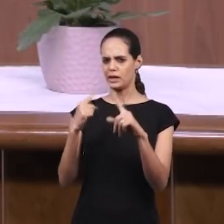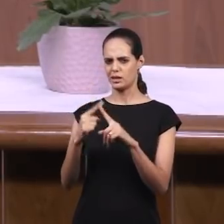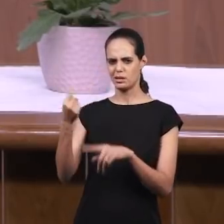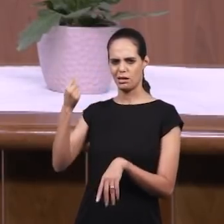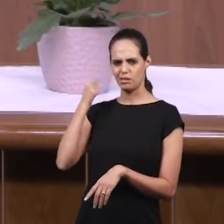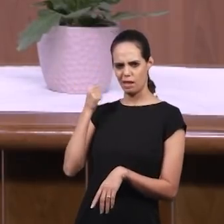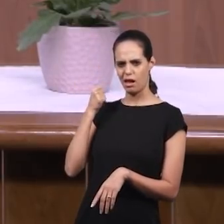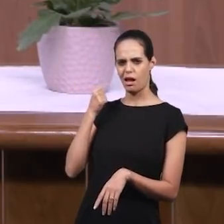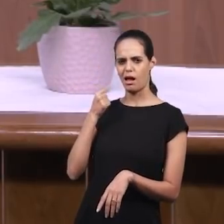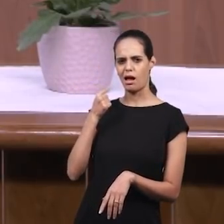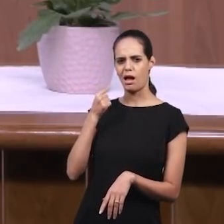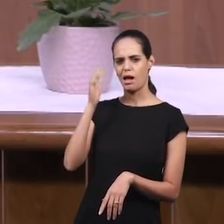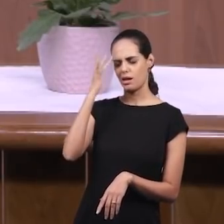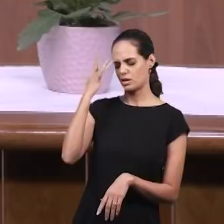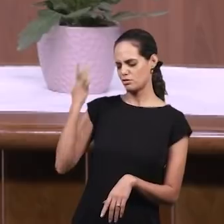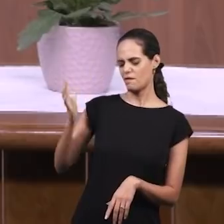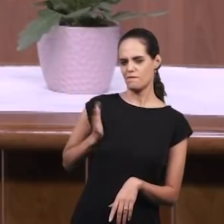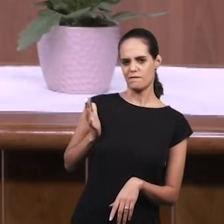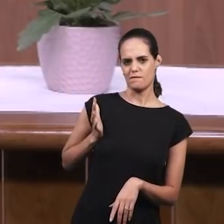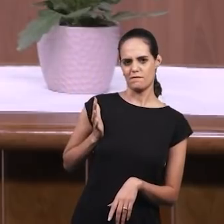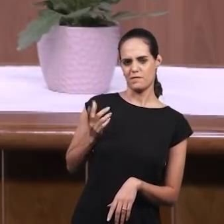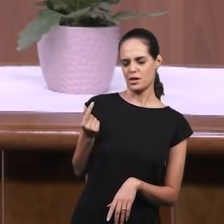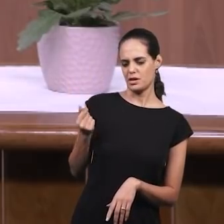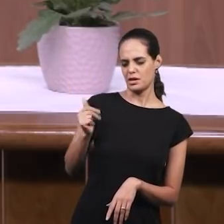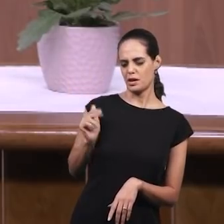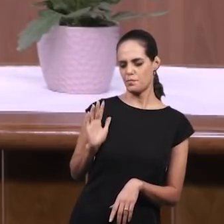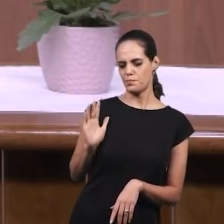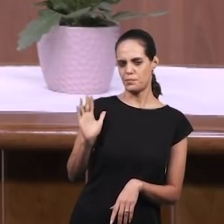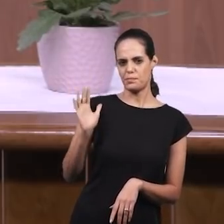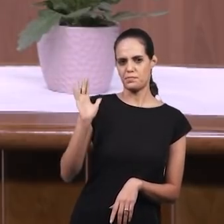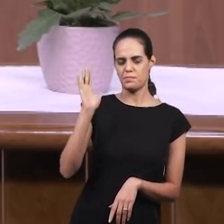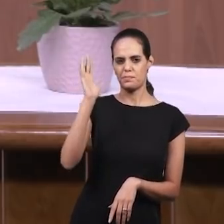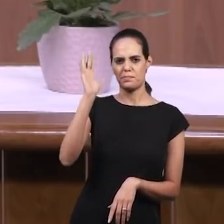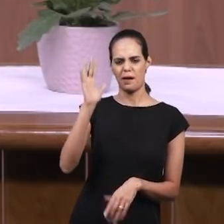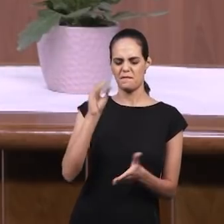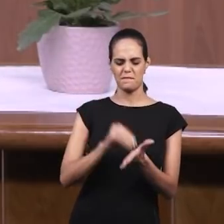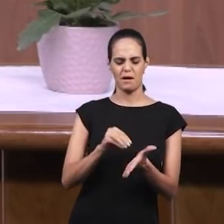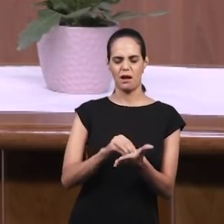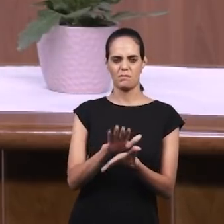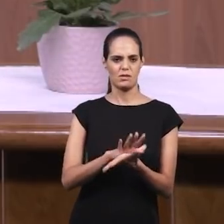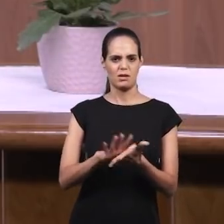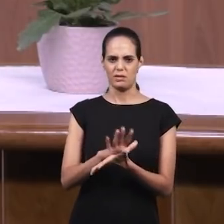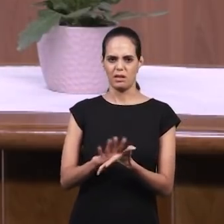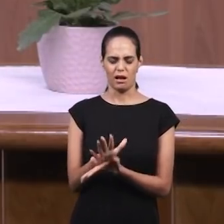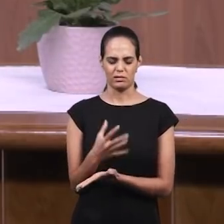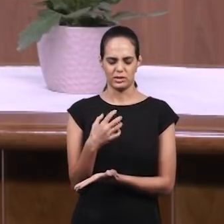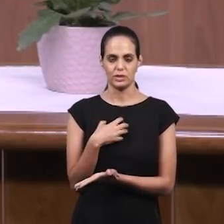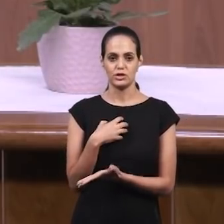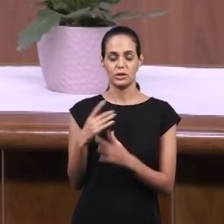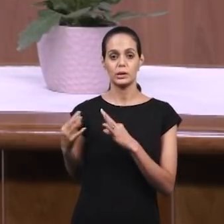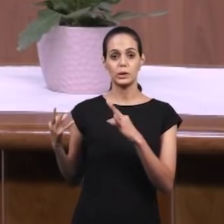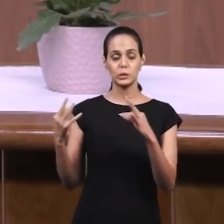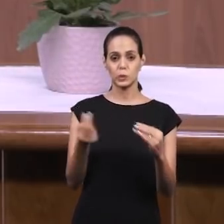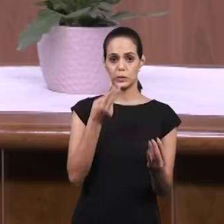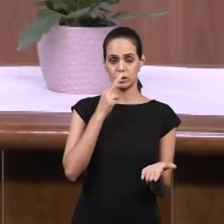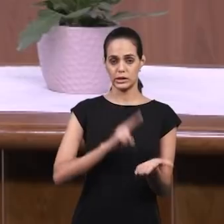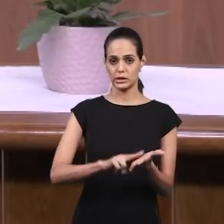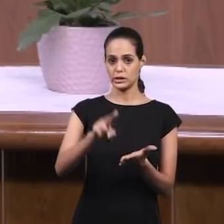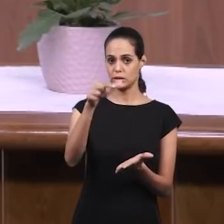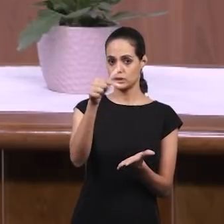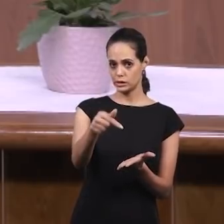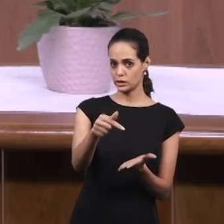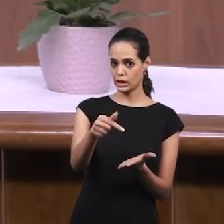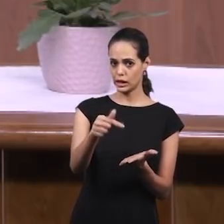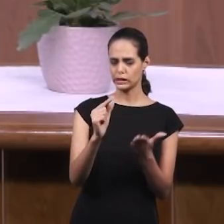achava rica e que não tinha falta de nada. E em todas as cartas, todas as 7